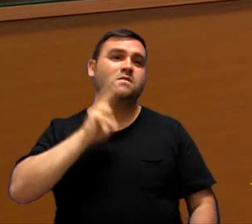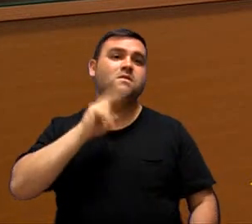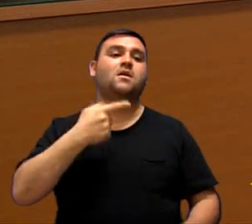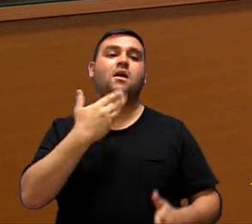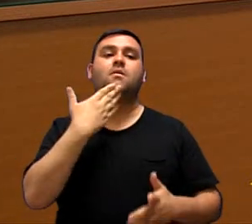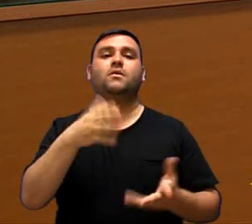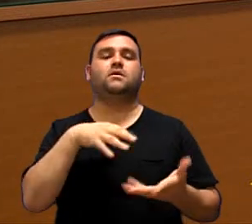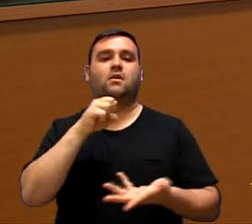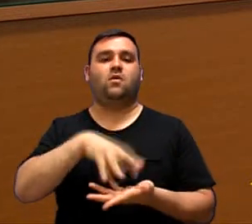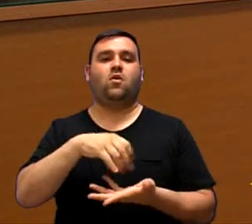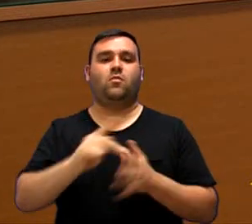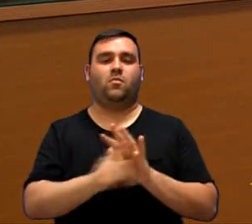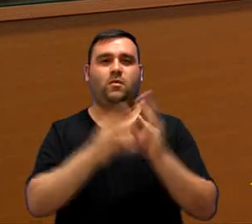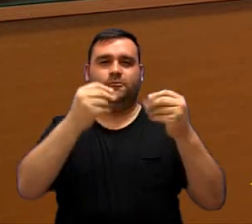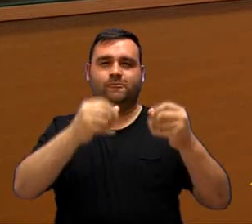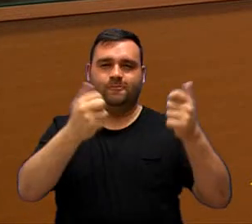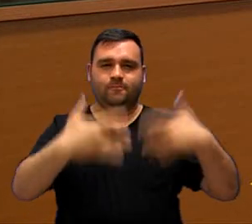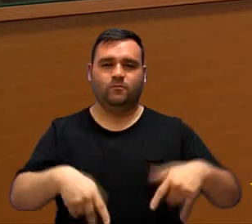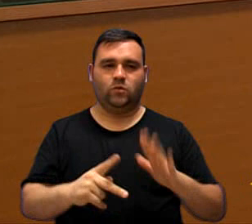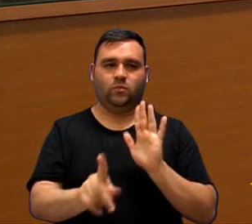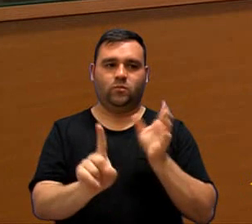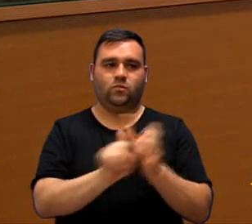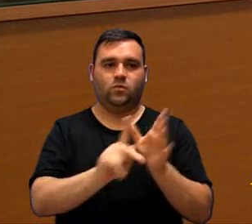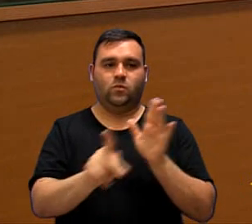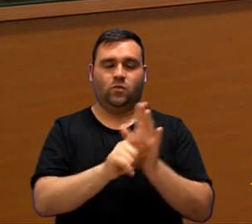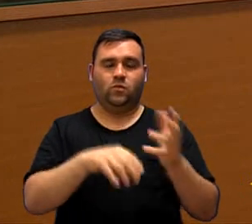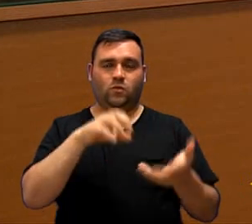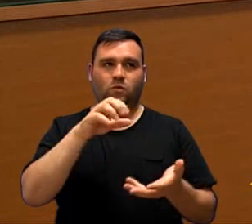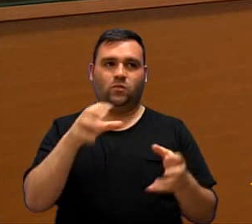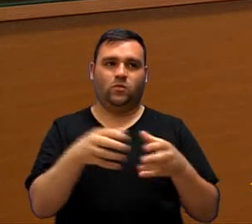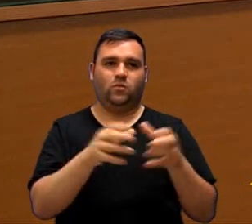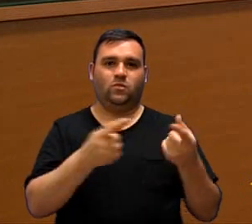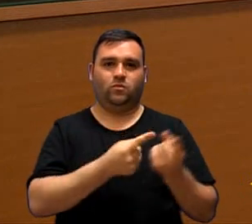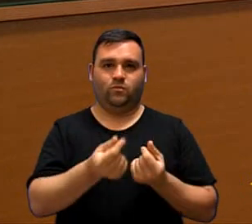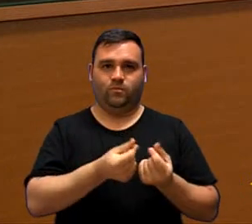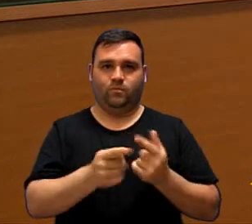cópia para ele do orçamento detalhado, que também é membro da Comissão de Economia.